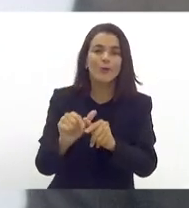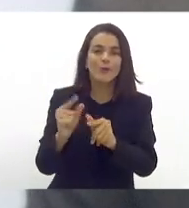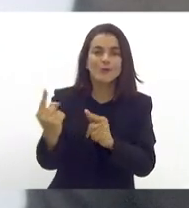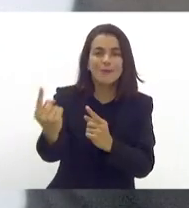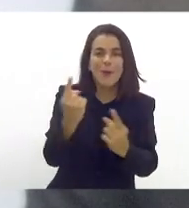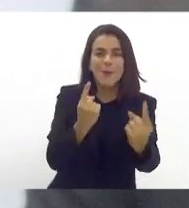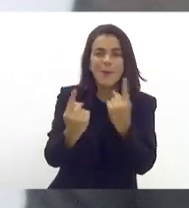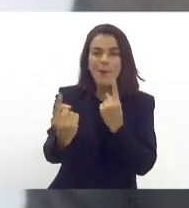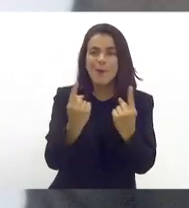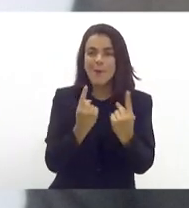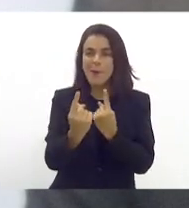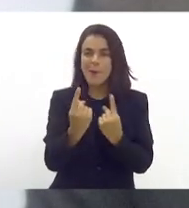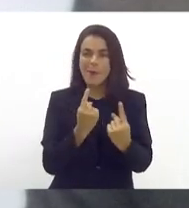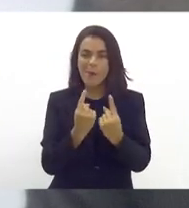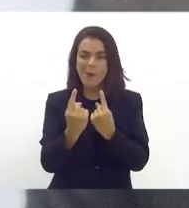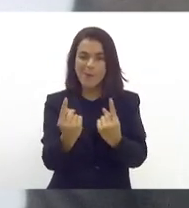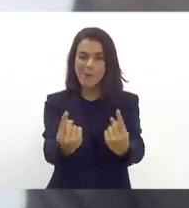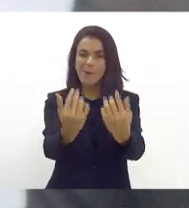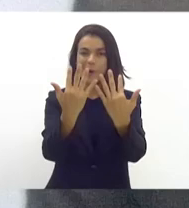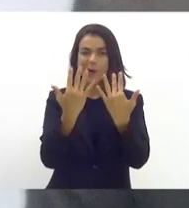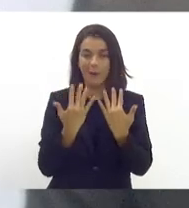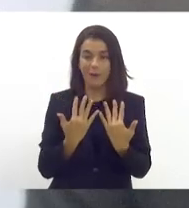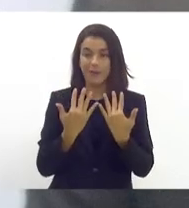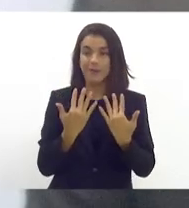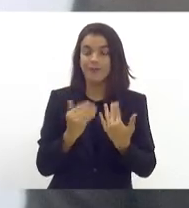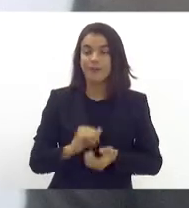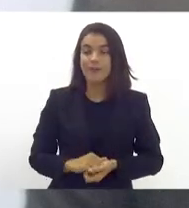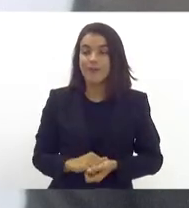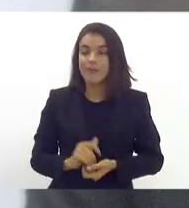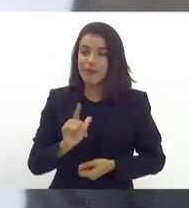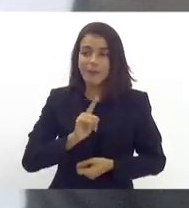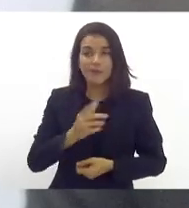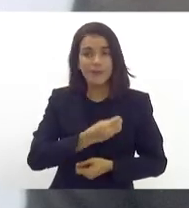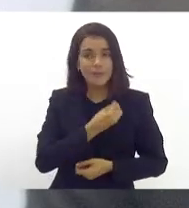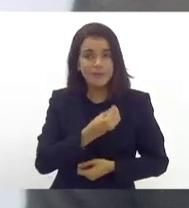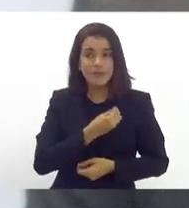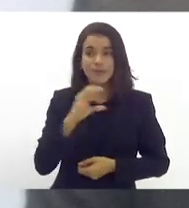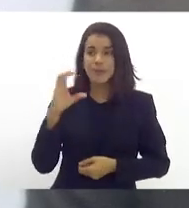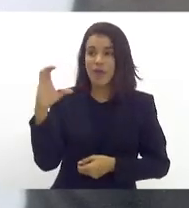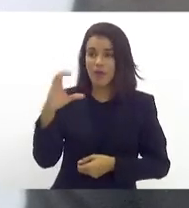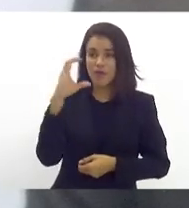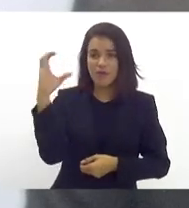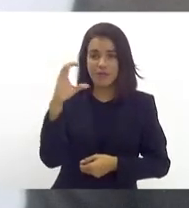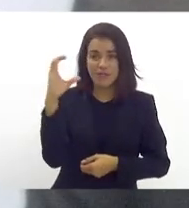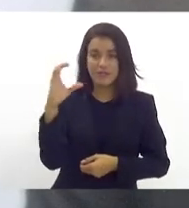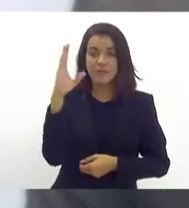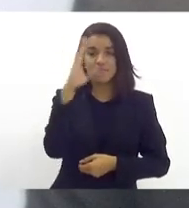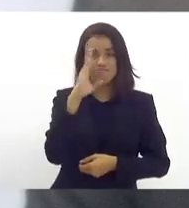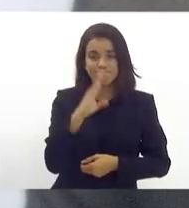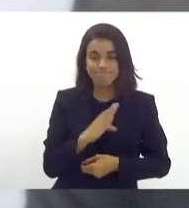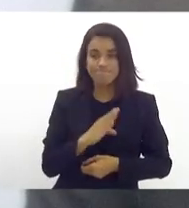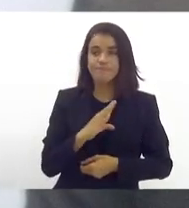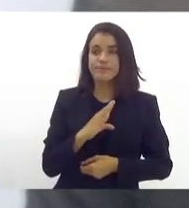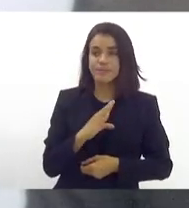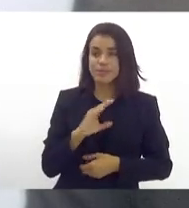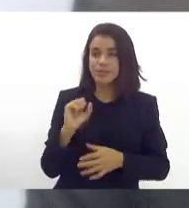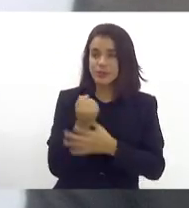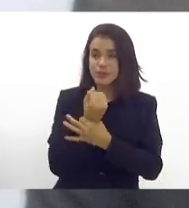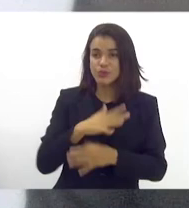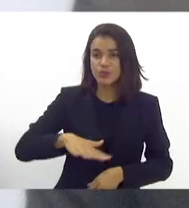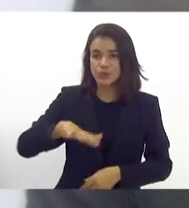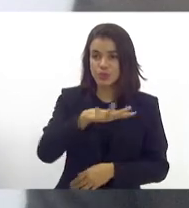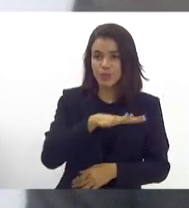um surgira uma solução e nós tivemos temos aqui a presença da Confederação Nacional das empresas de seguros gerais da